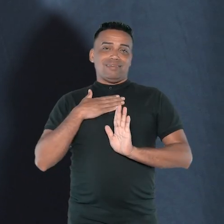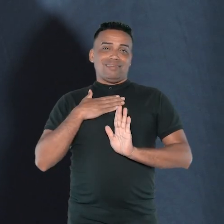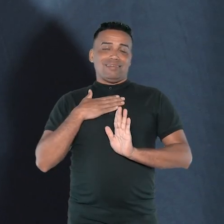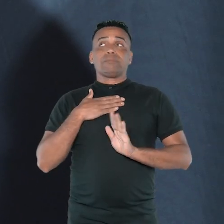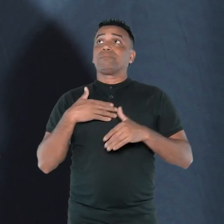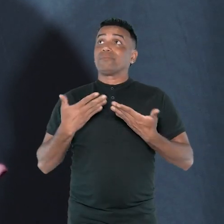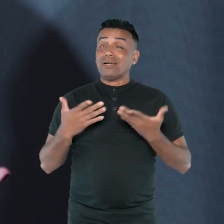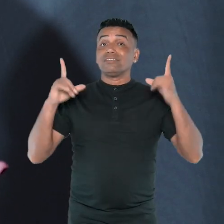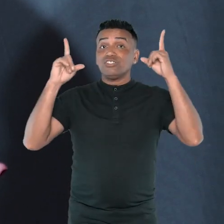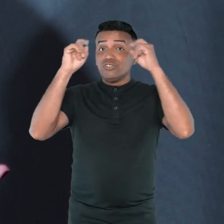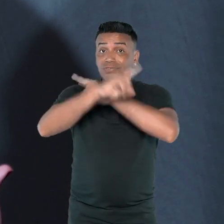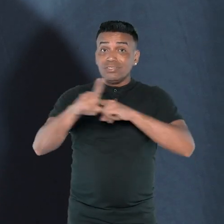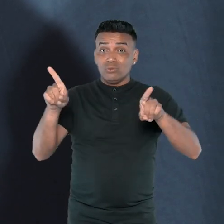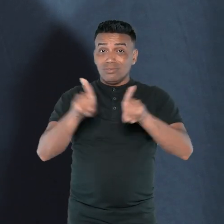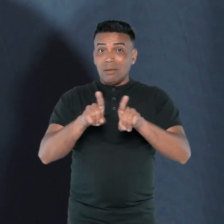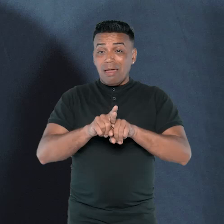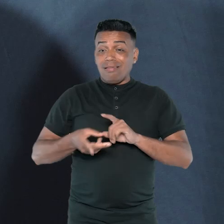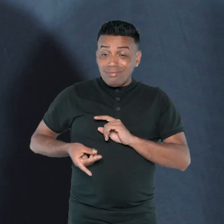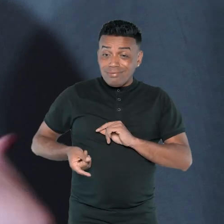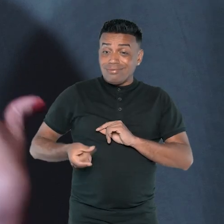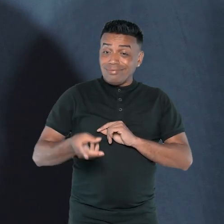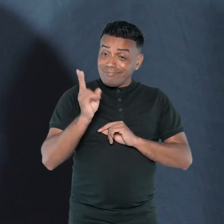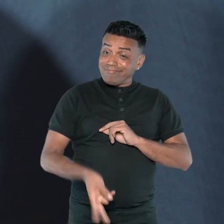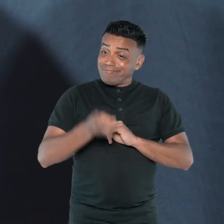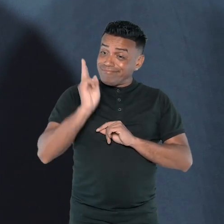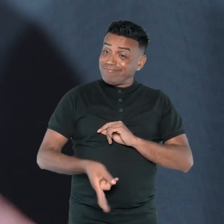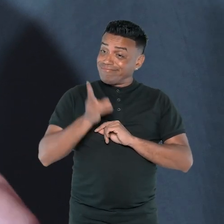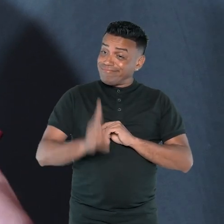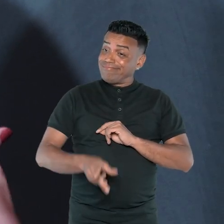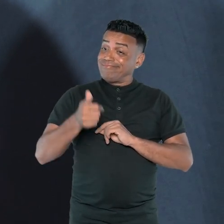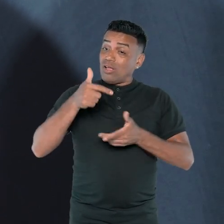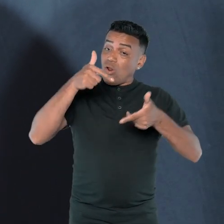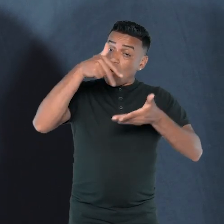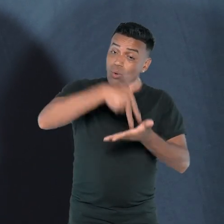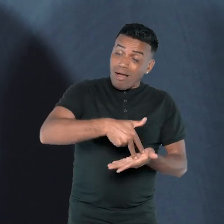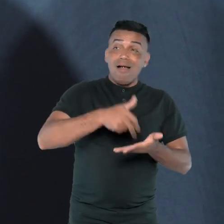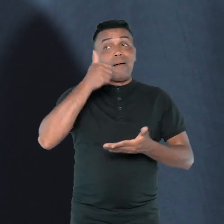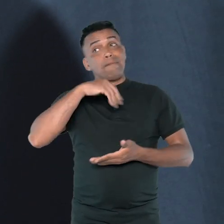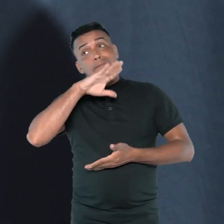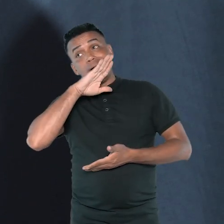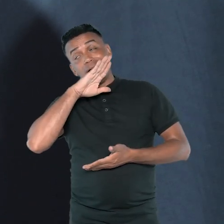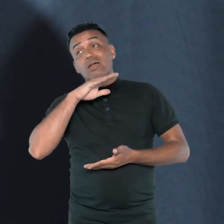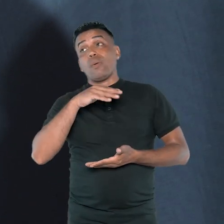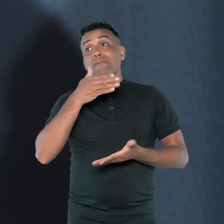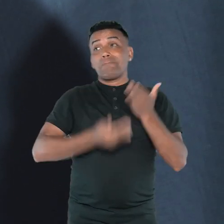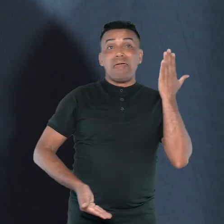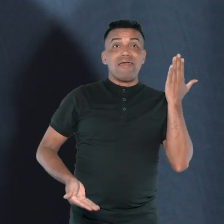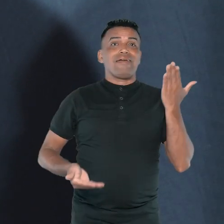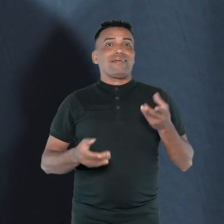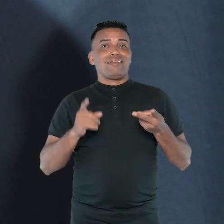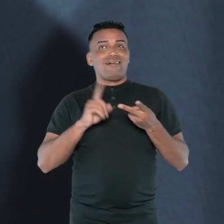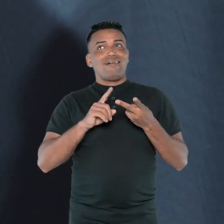Mas é difícil também ocupar o tempo inteiro esse lugar, porque esse lugar tem a ver com perda, tem a ver também com o sujeito que vai